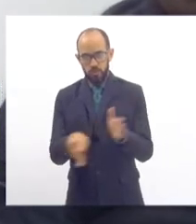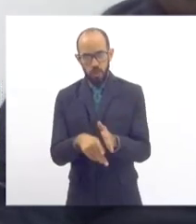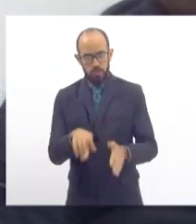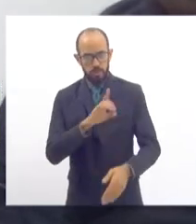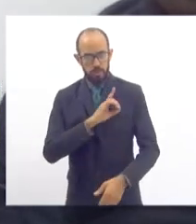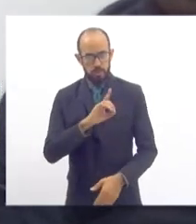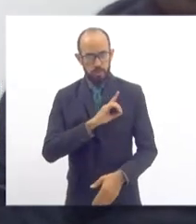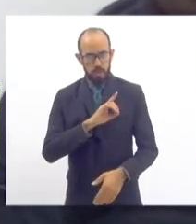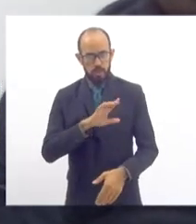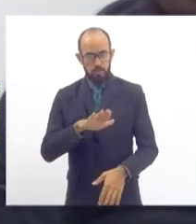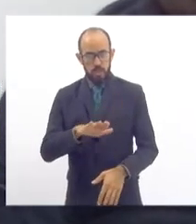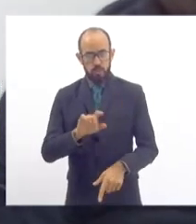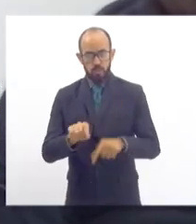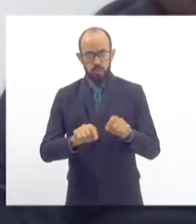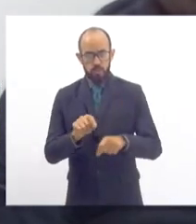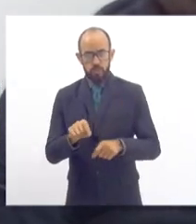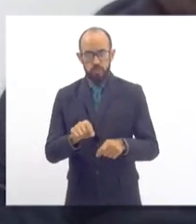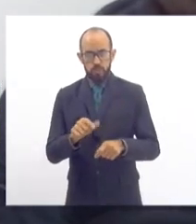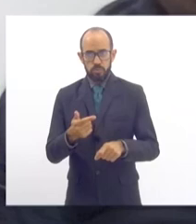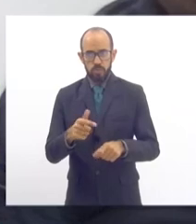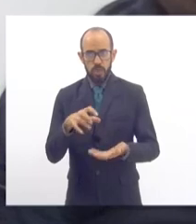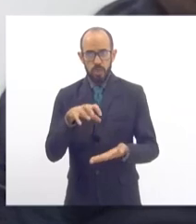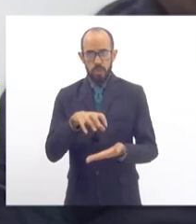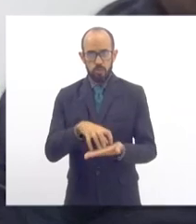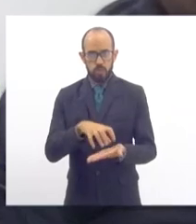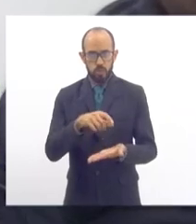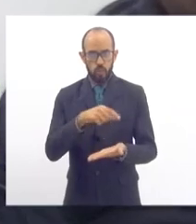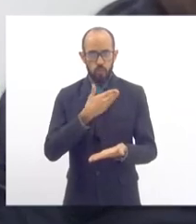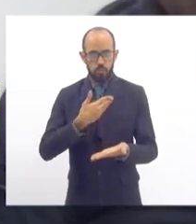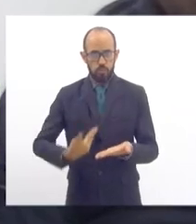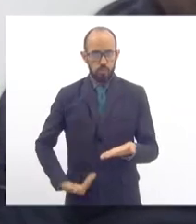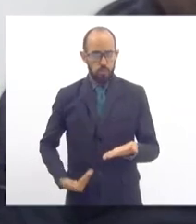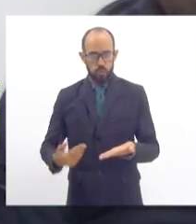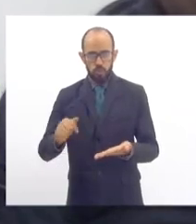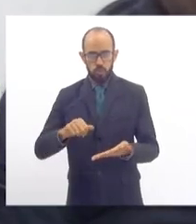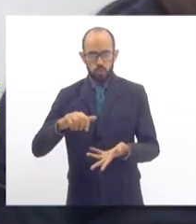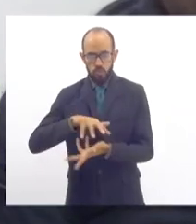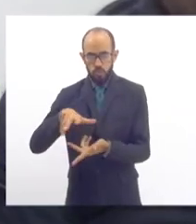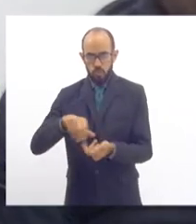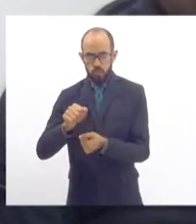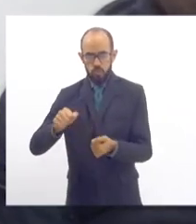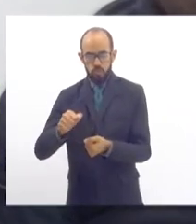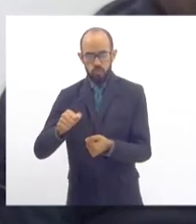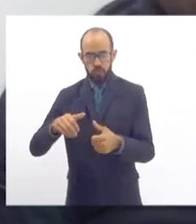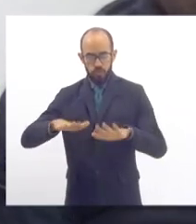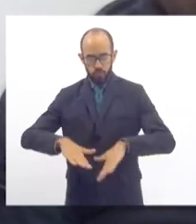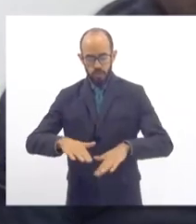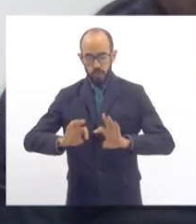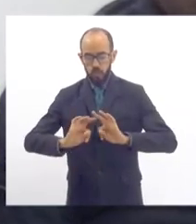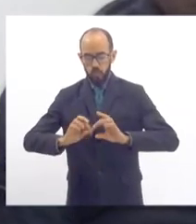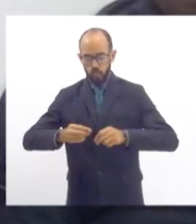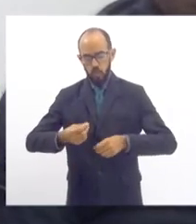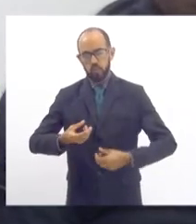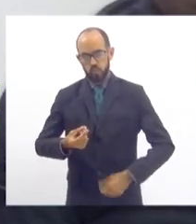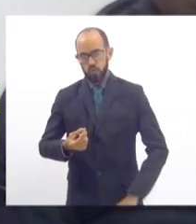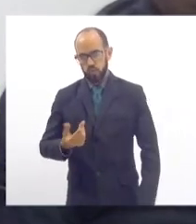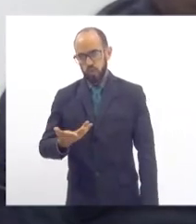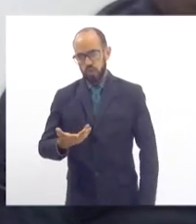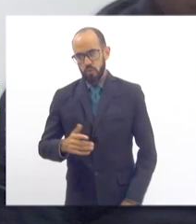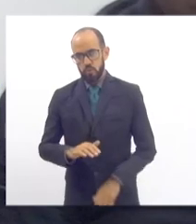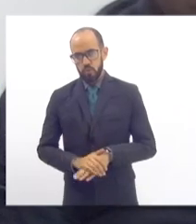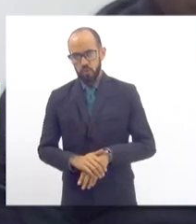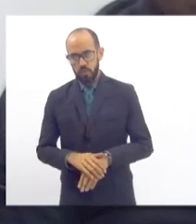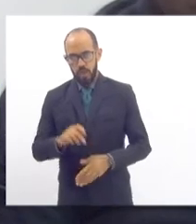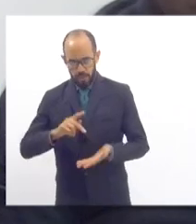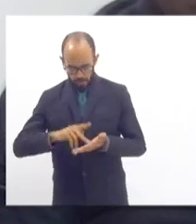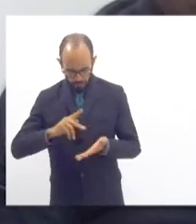Agora, não existe órgão público no mundo que fique integralmente com os valores que arrecada. Na realidade, a arrecadação,